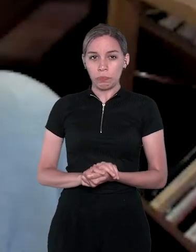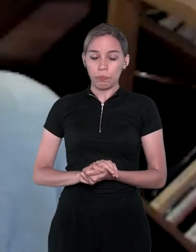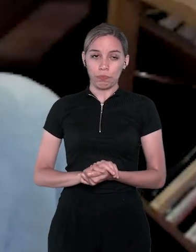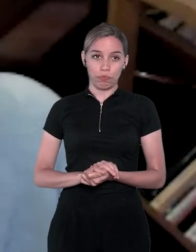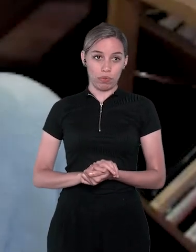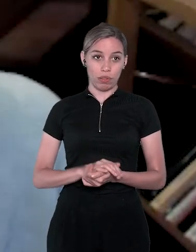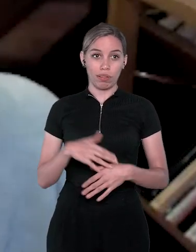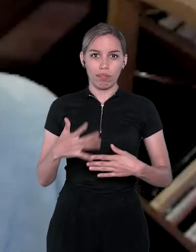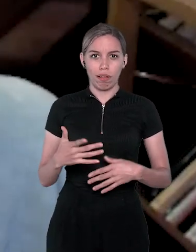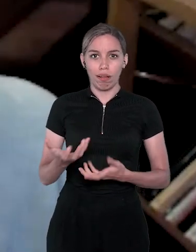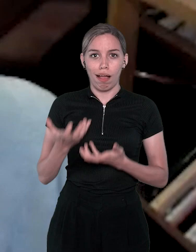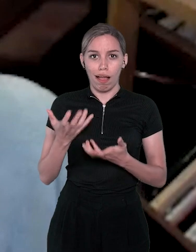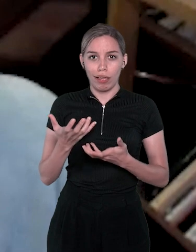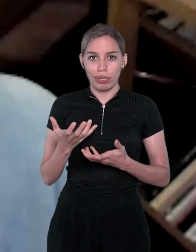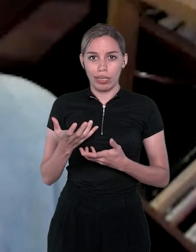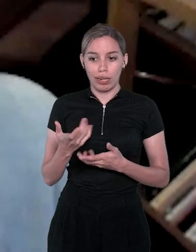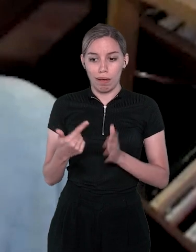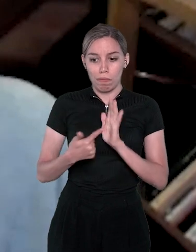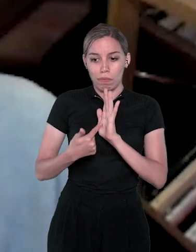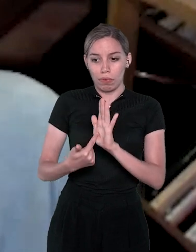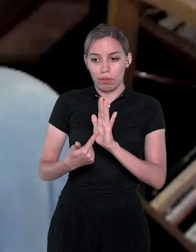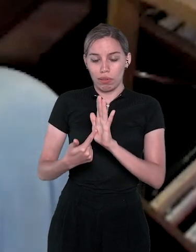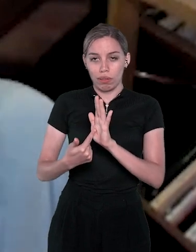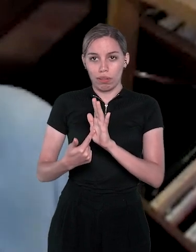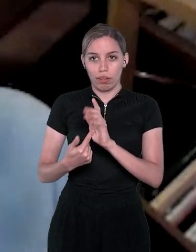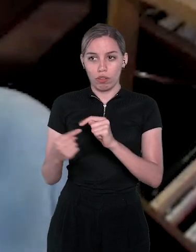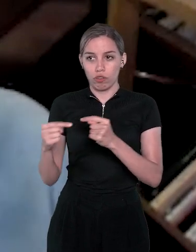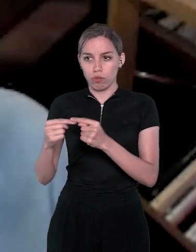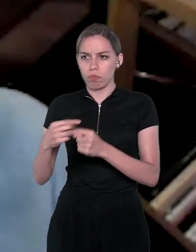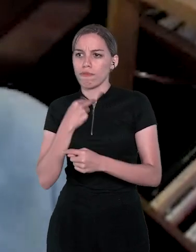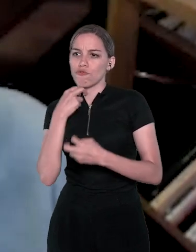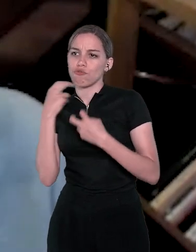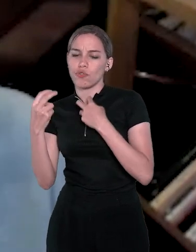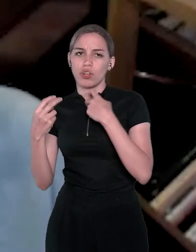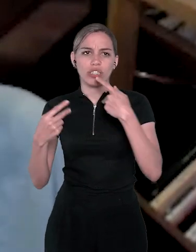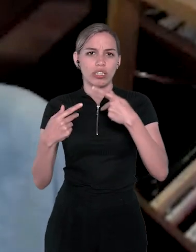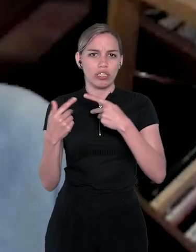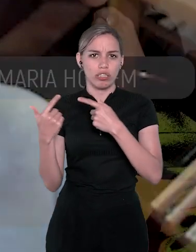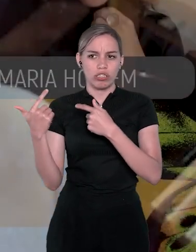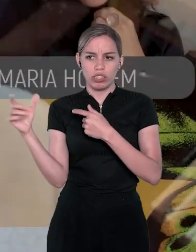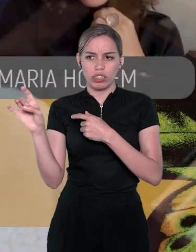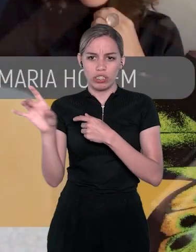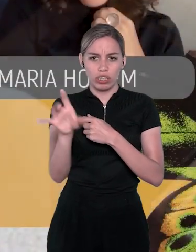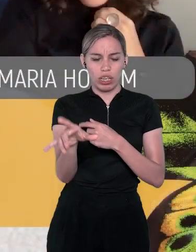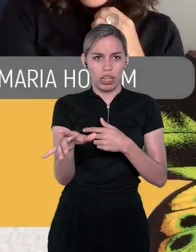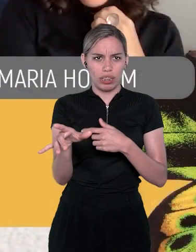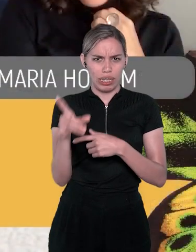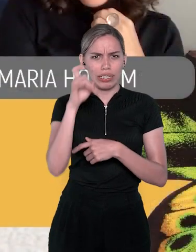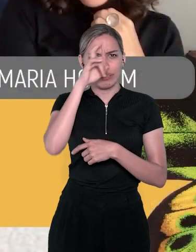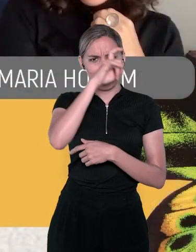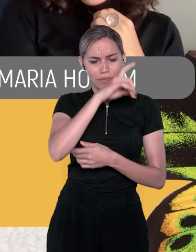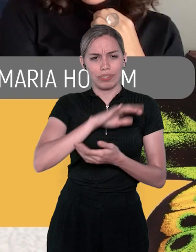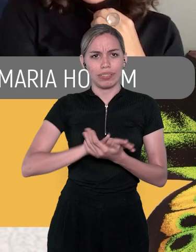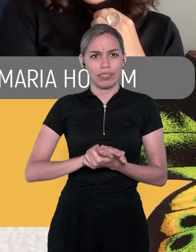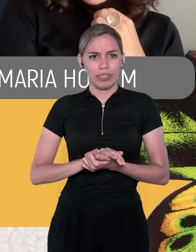Isso, essa questão de querer dar voz a todos é que estrutura a narrativa.